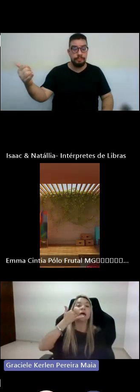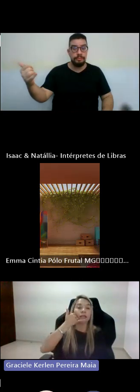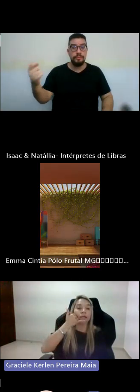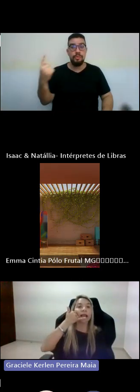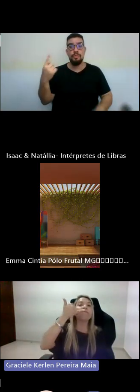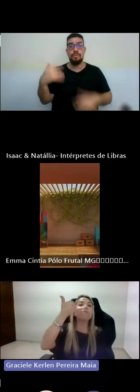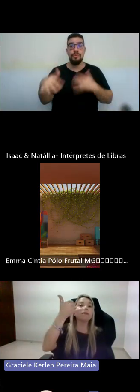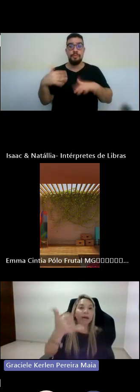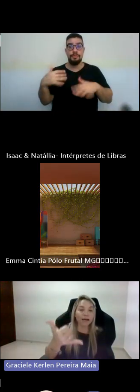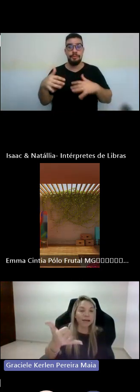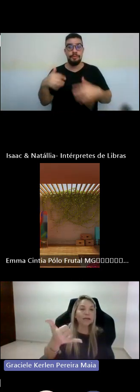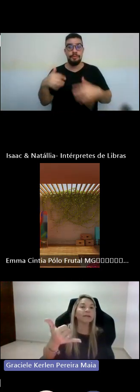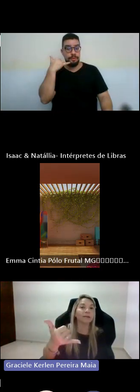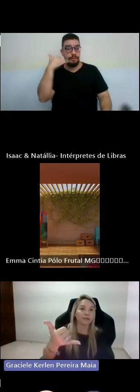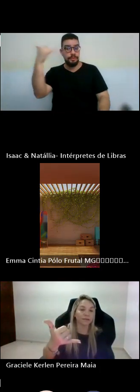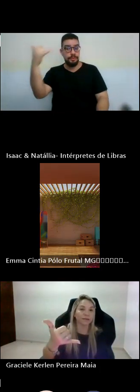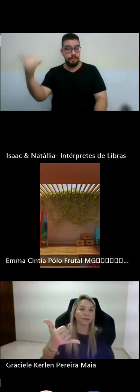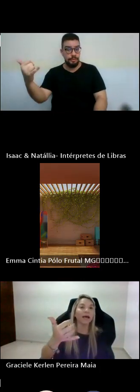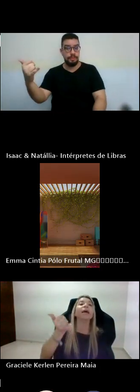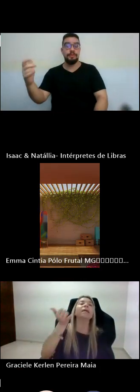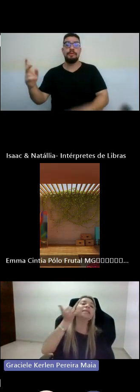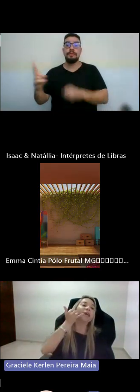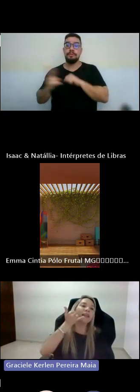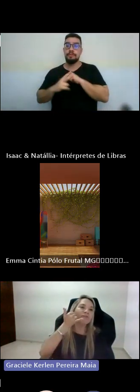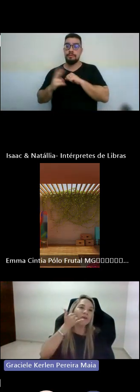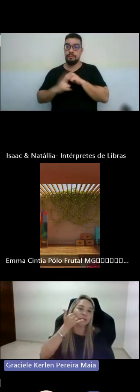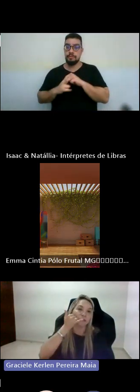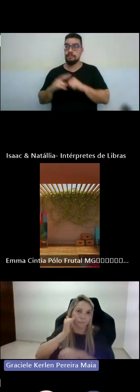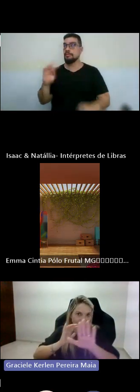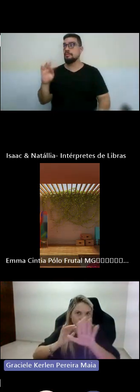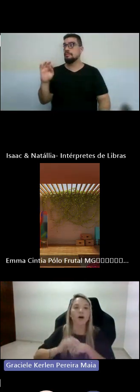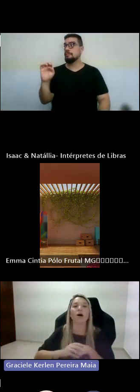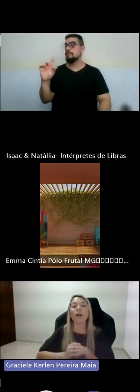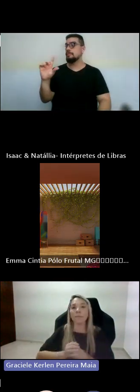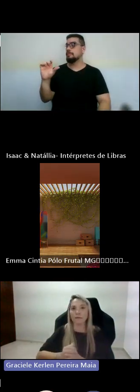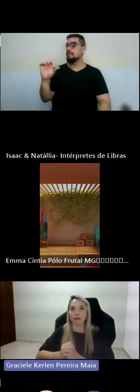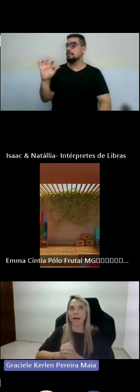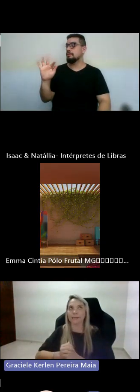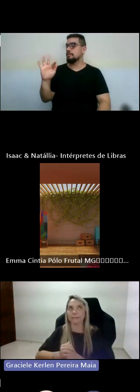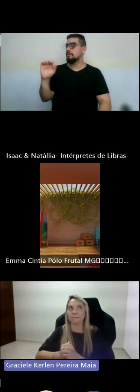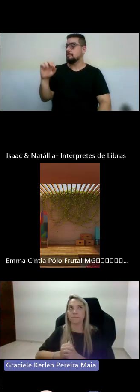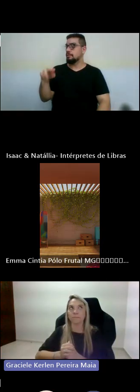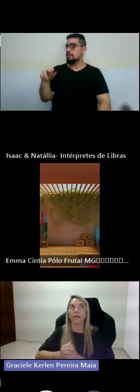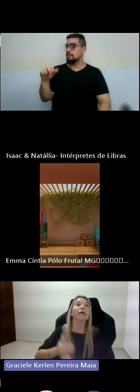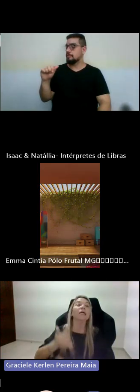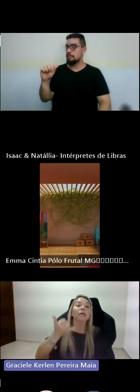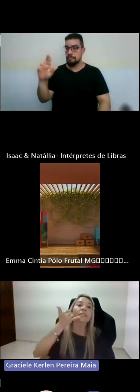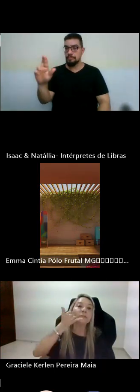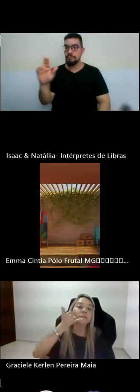seguinte: telefonar e telefone. Aqui, ó, olha uma frase.